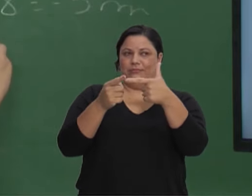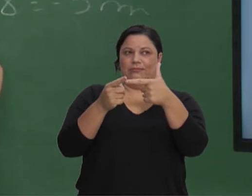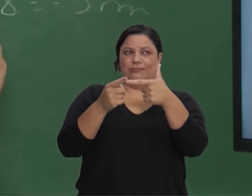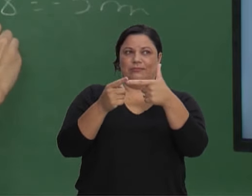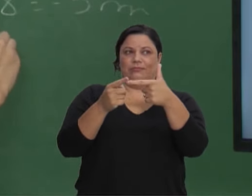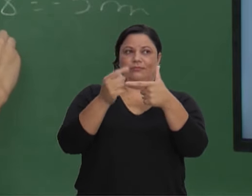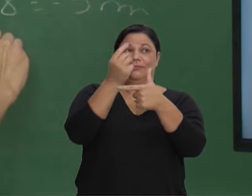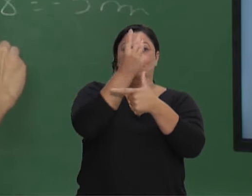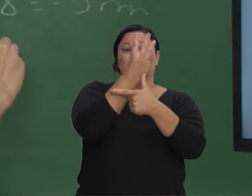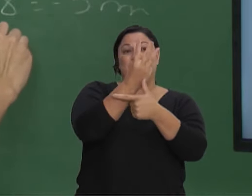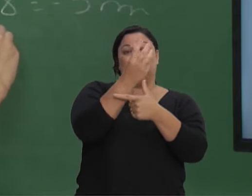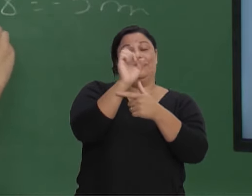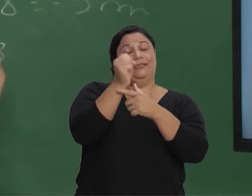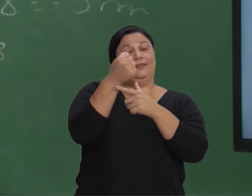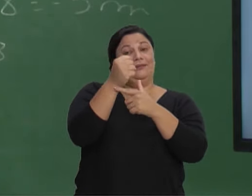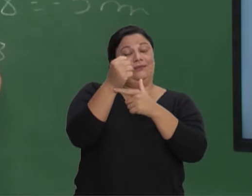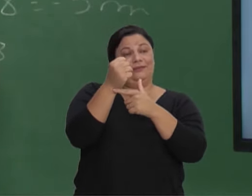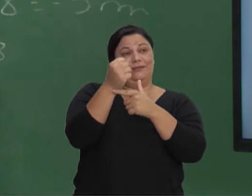com 38